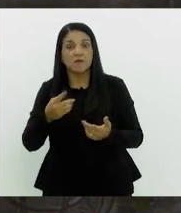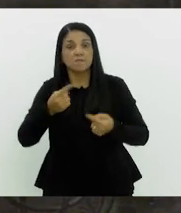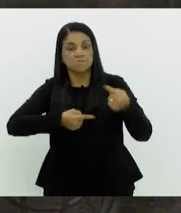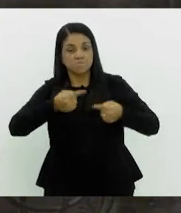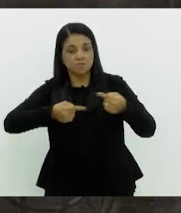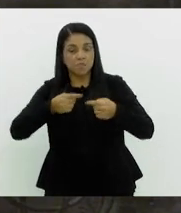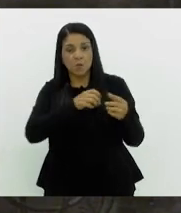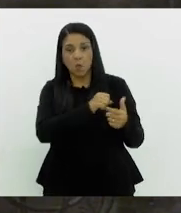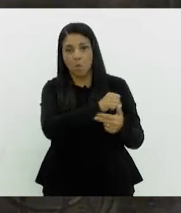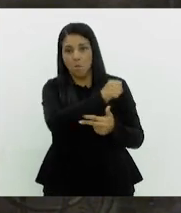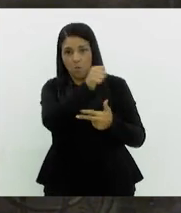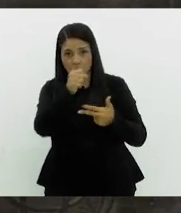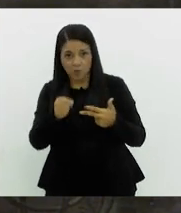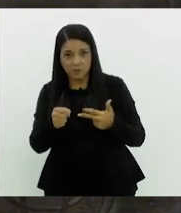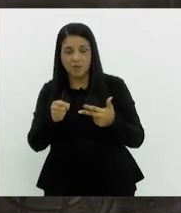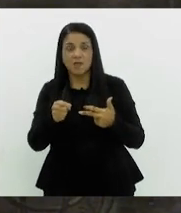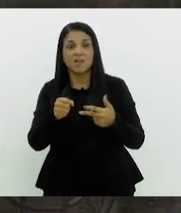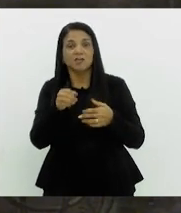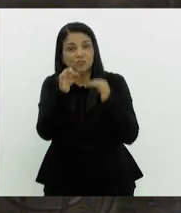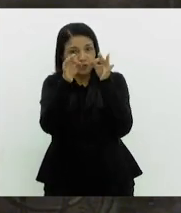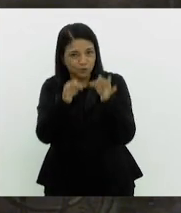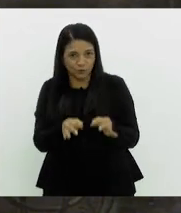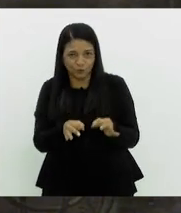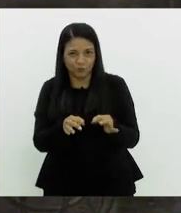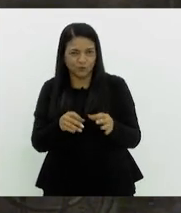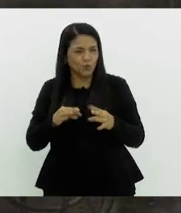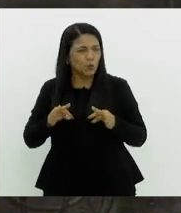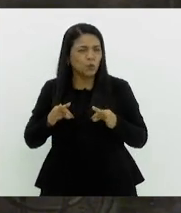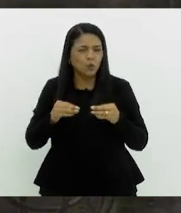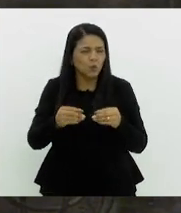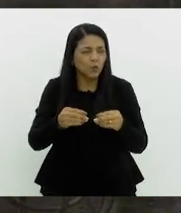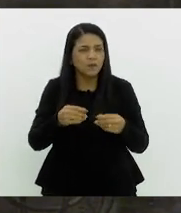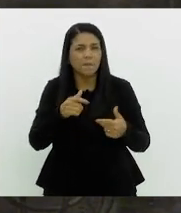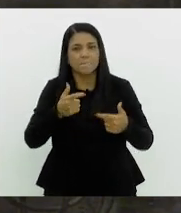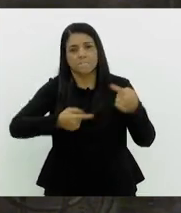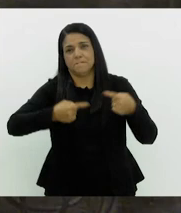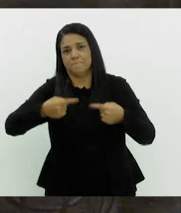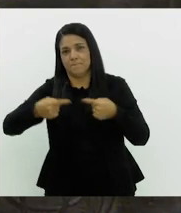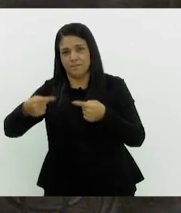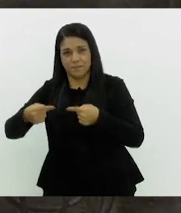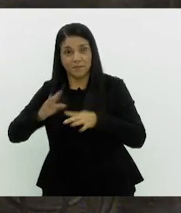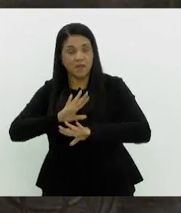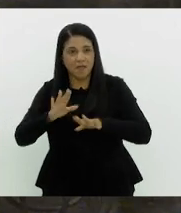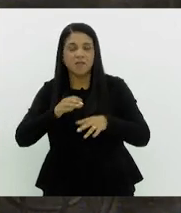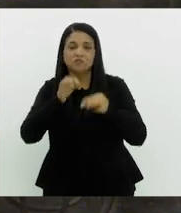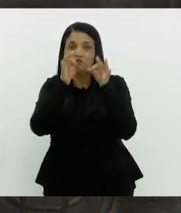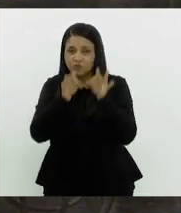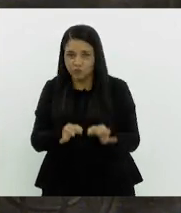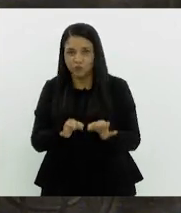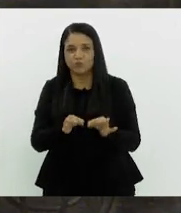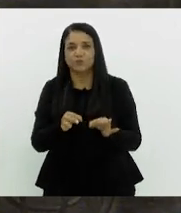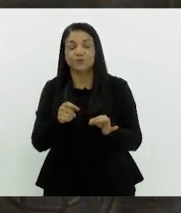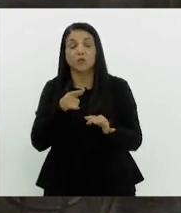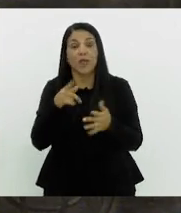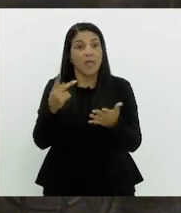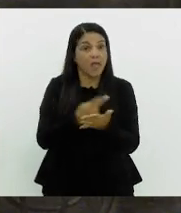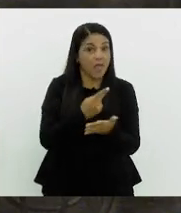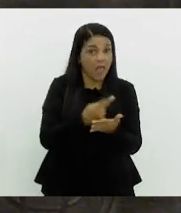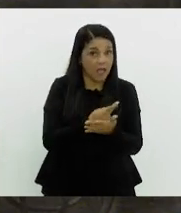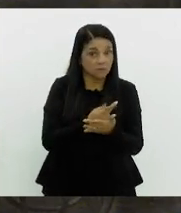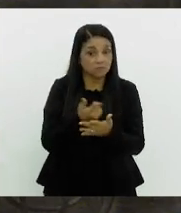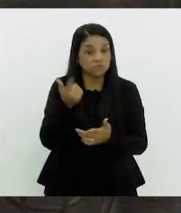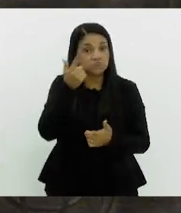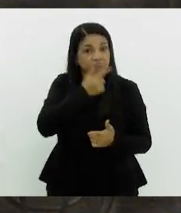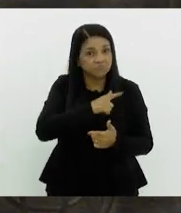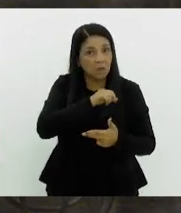justa. Aliás, toda briga por poder é justa. O que está errado é quando você conquista o poder e, conquistando, faz